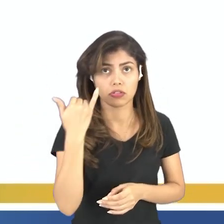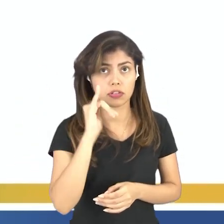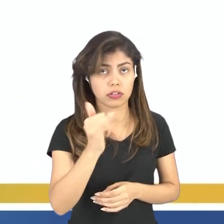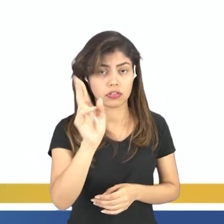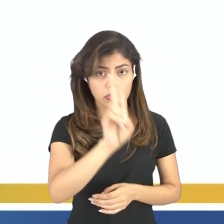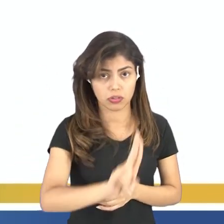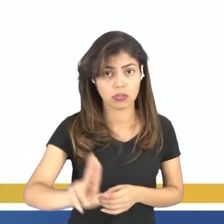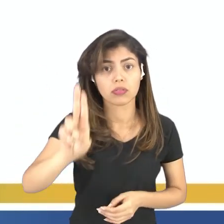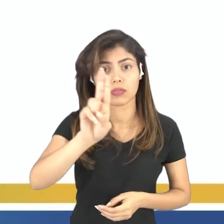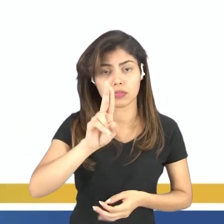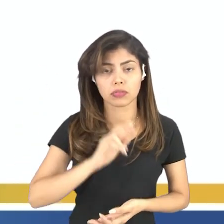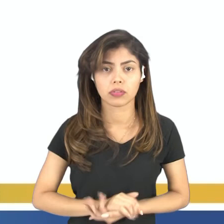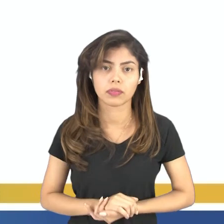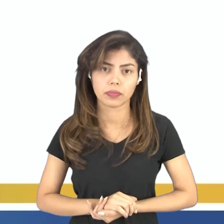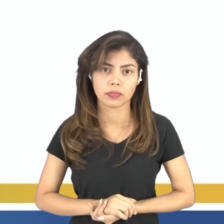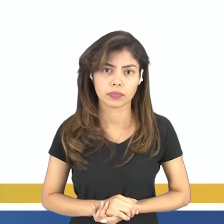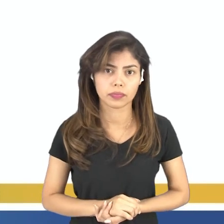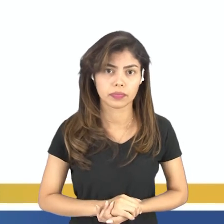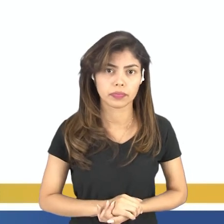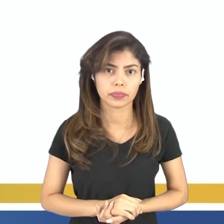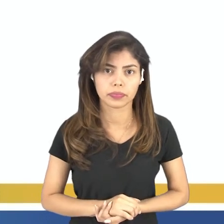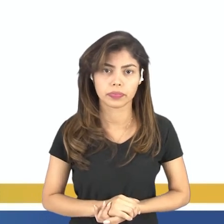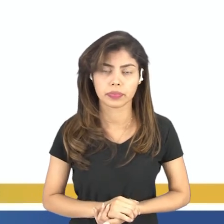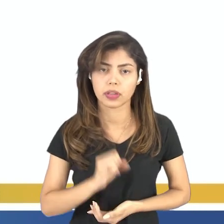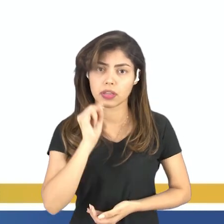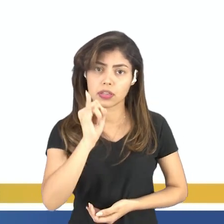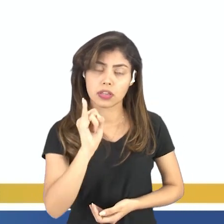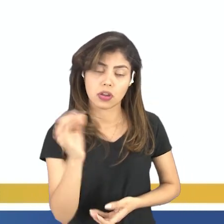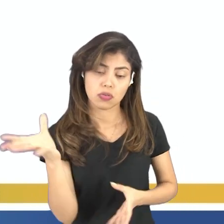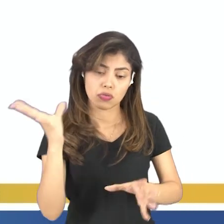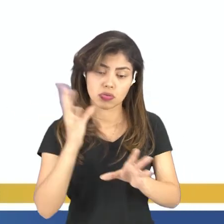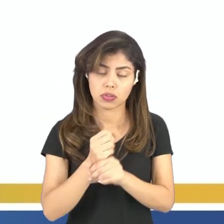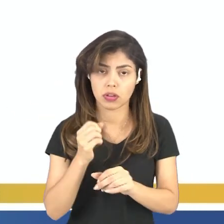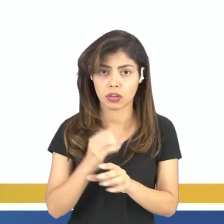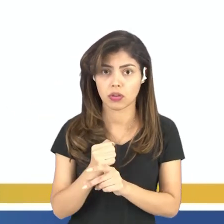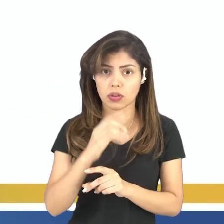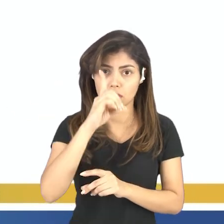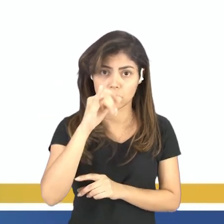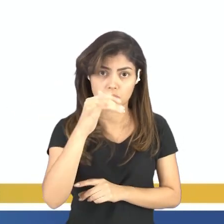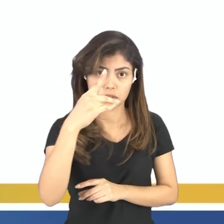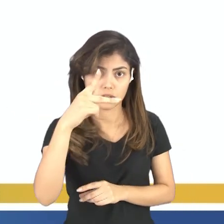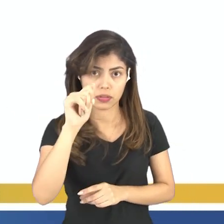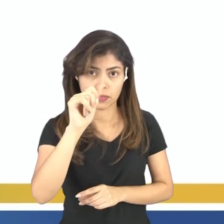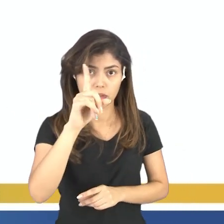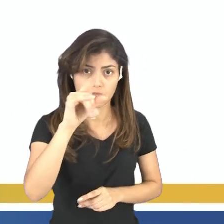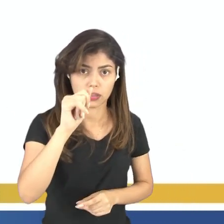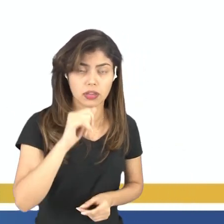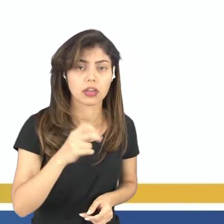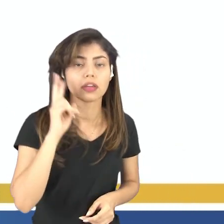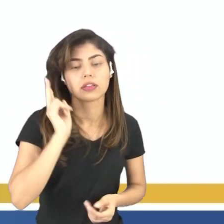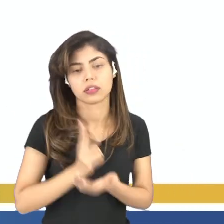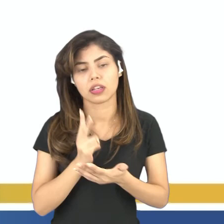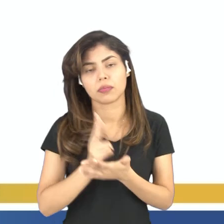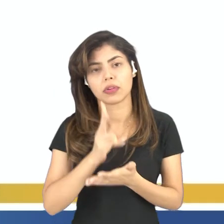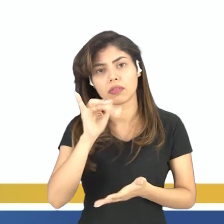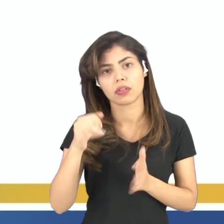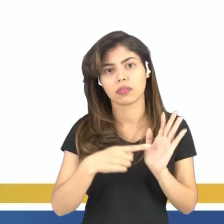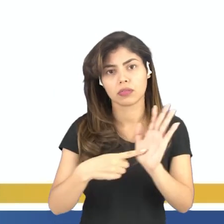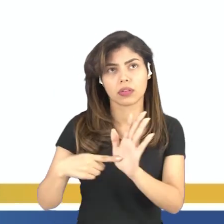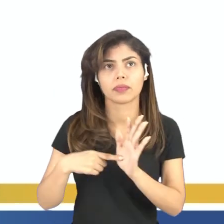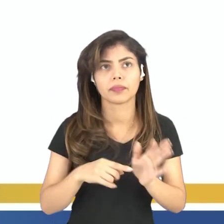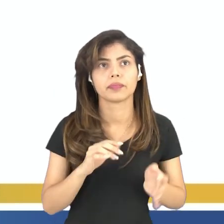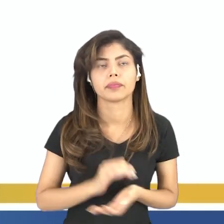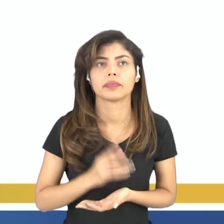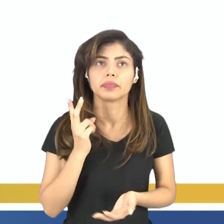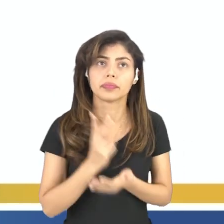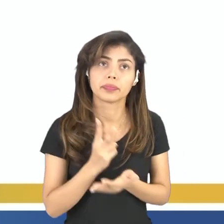total após o seu funcionamento. O que diminui apenas é a quantidade de energia útil. Então, porque se eu somar a energia útil